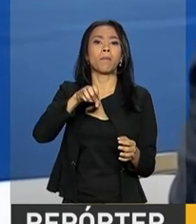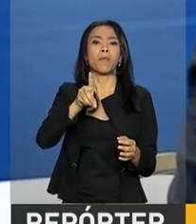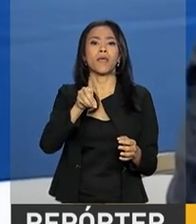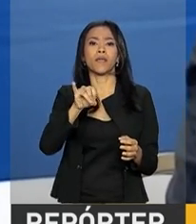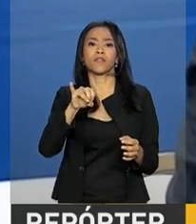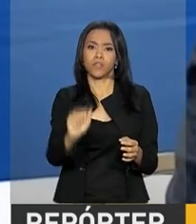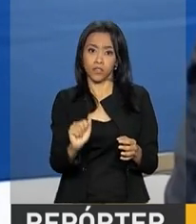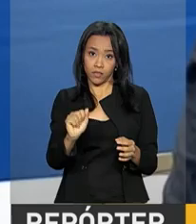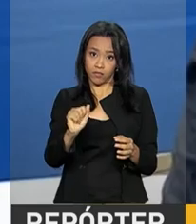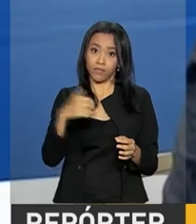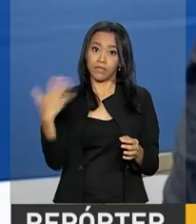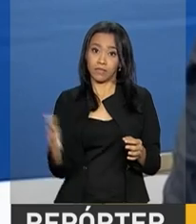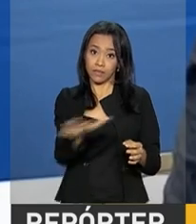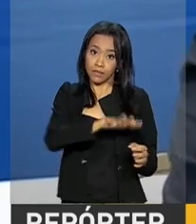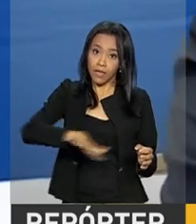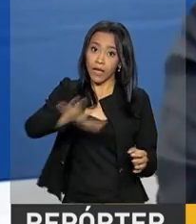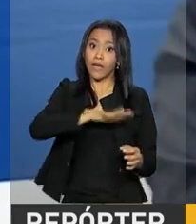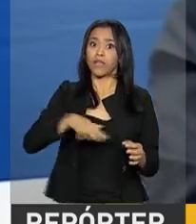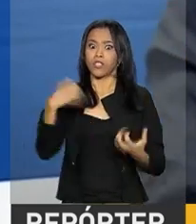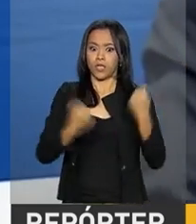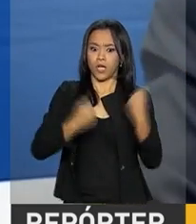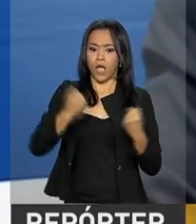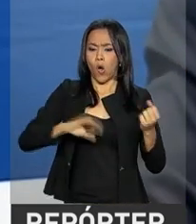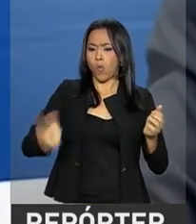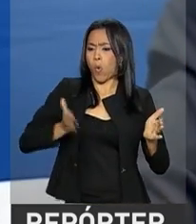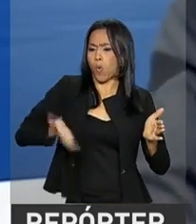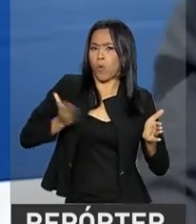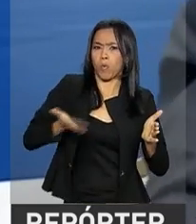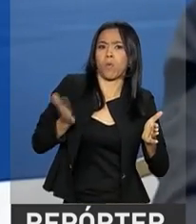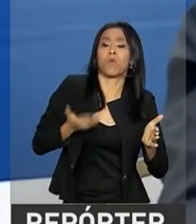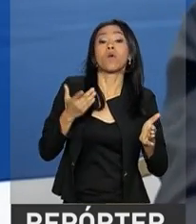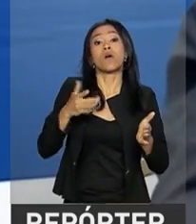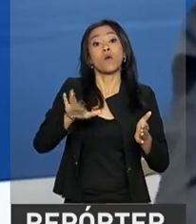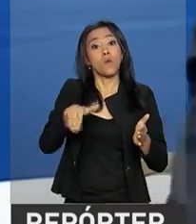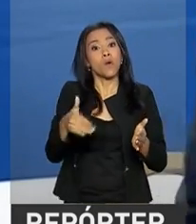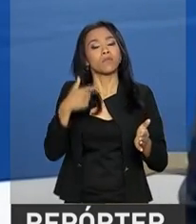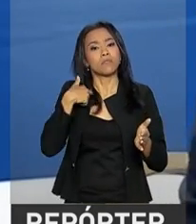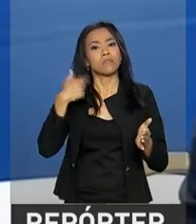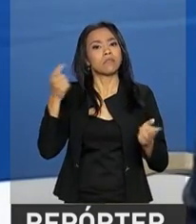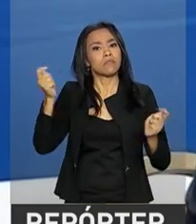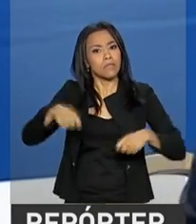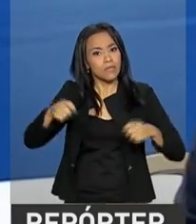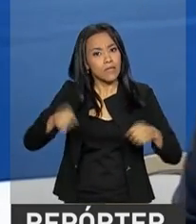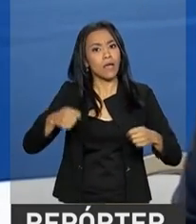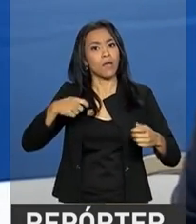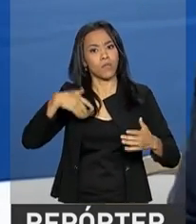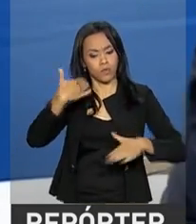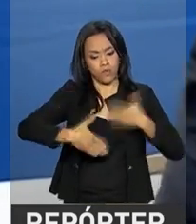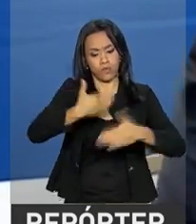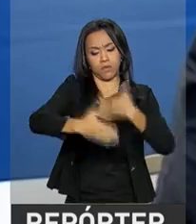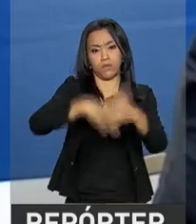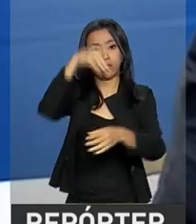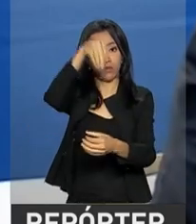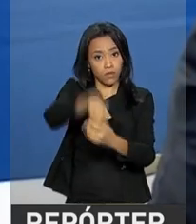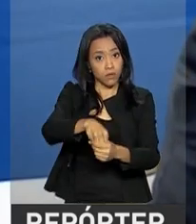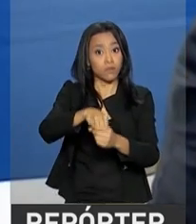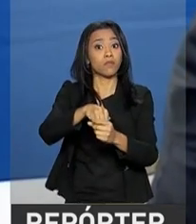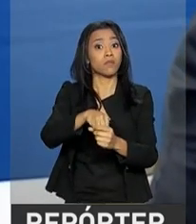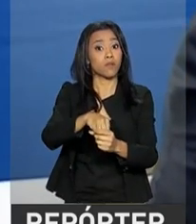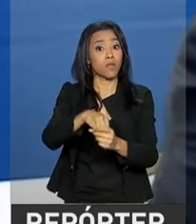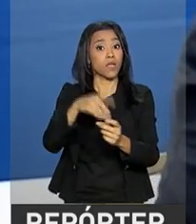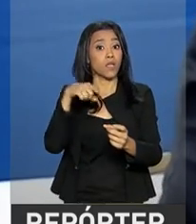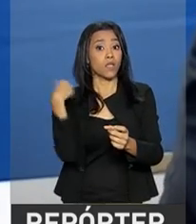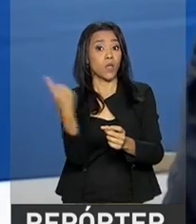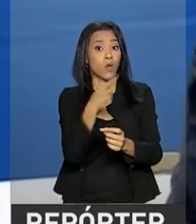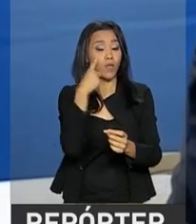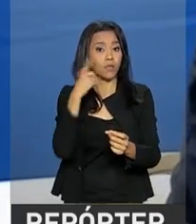em 718. Então, quando a gente olha que ainda tem espaço importante para o crescimento interno, a gente olha